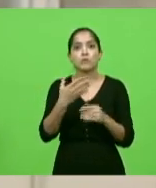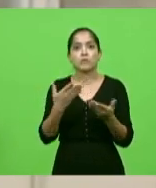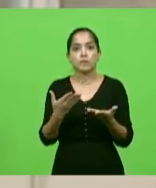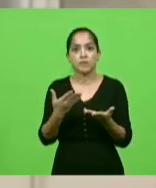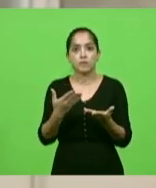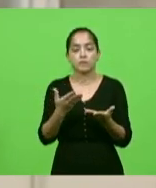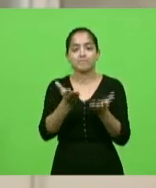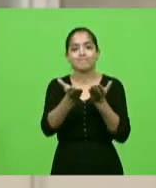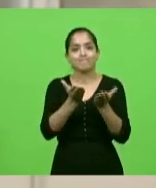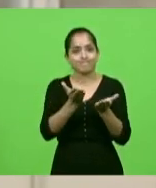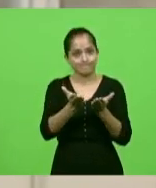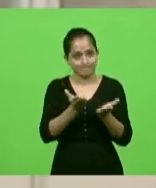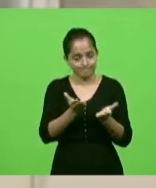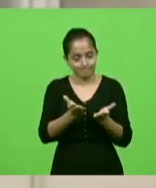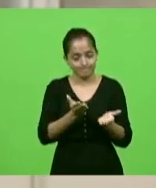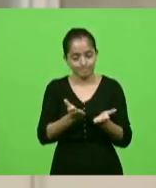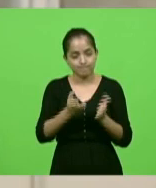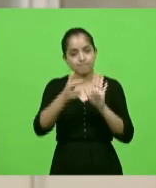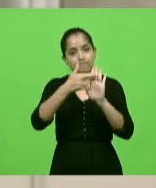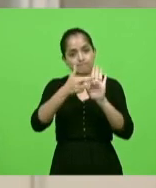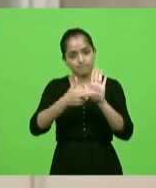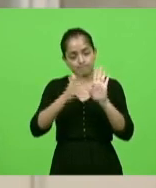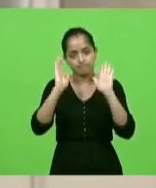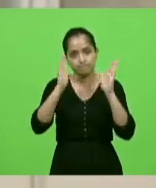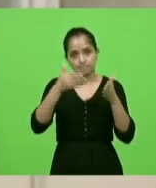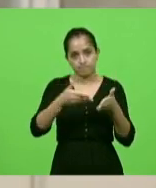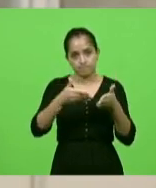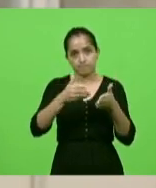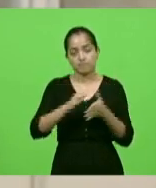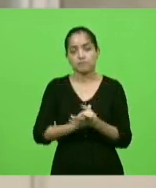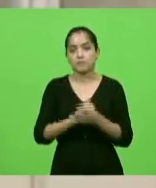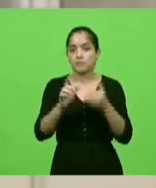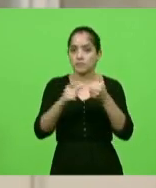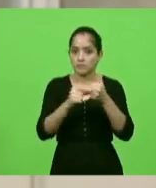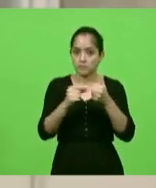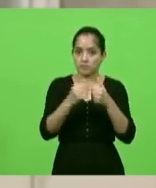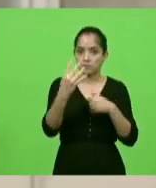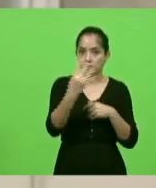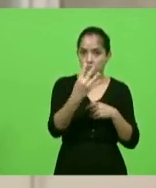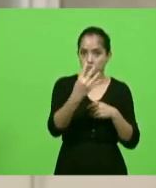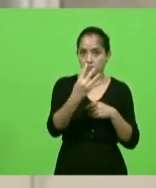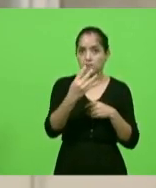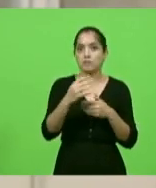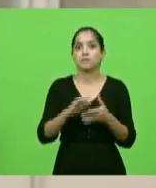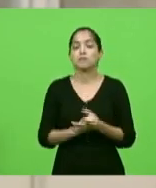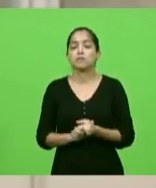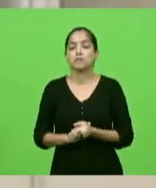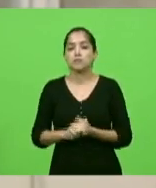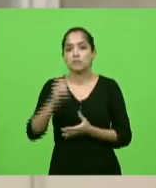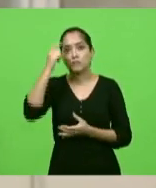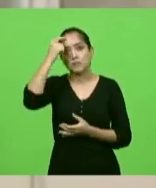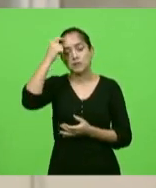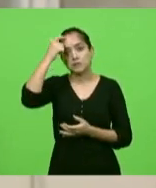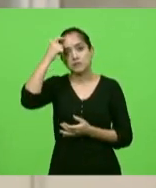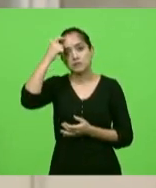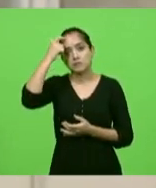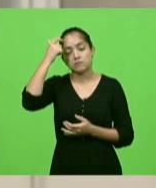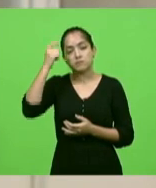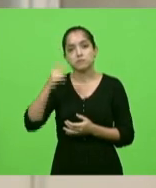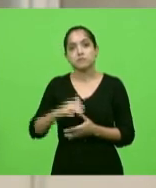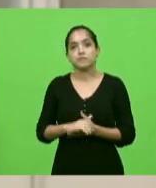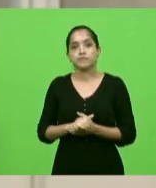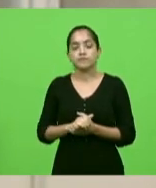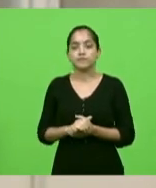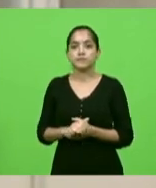de dispensa de licitação e regras específicas os artigos 4º a 4K a